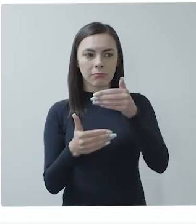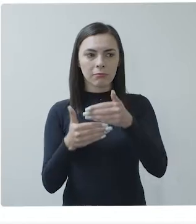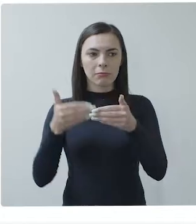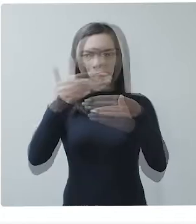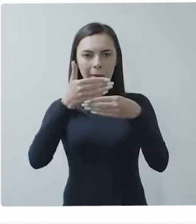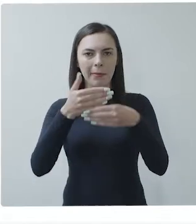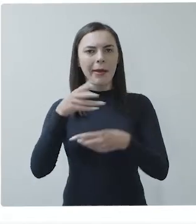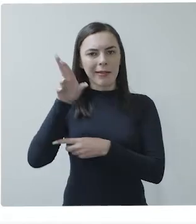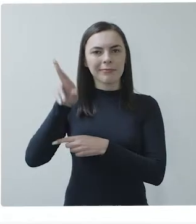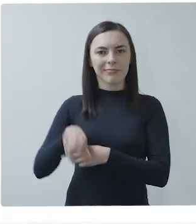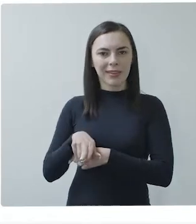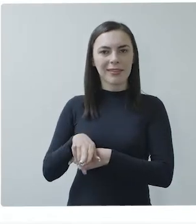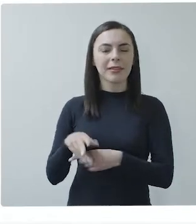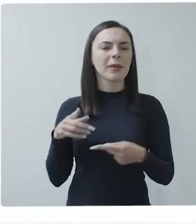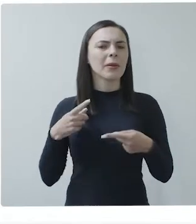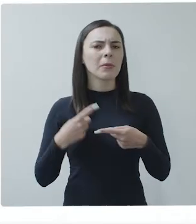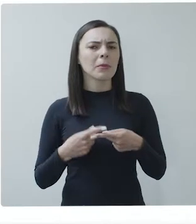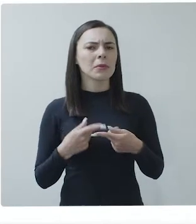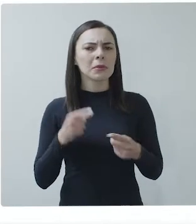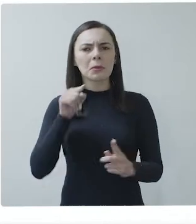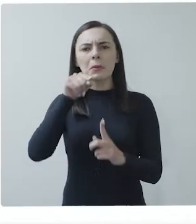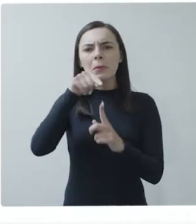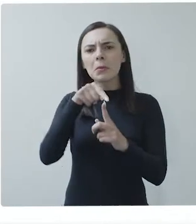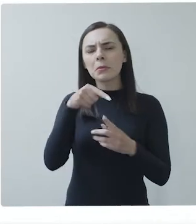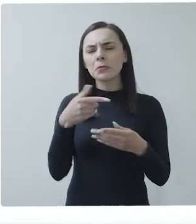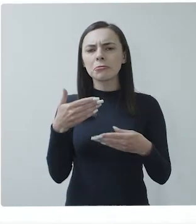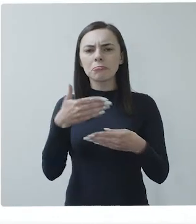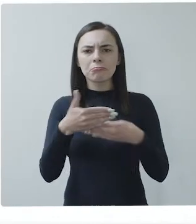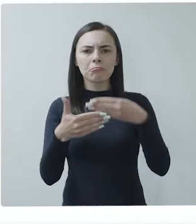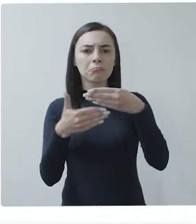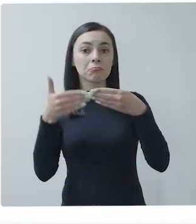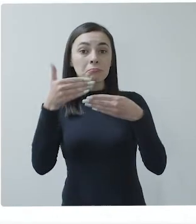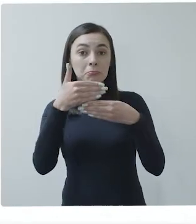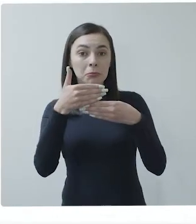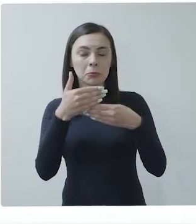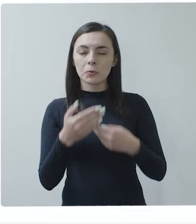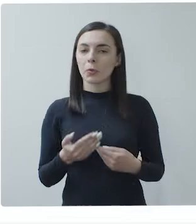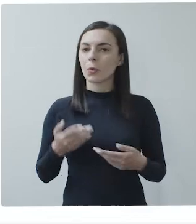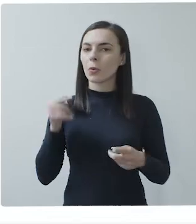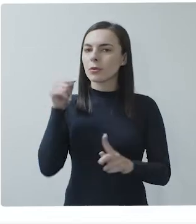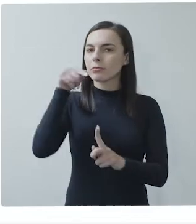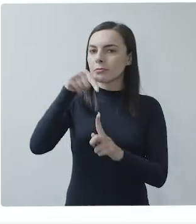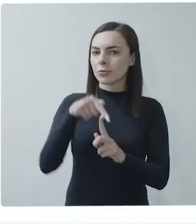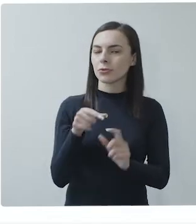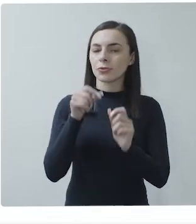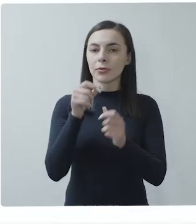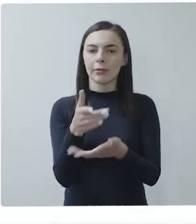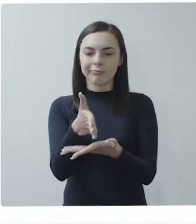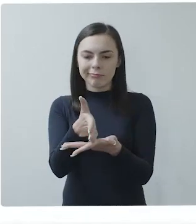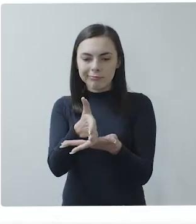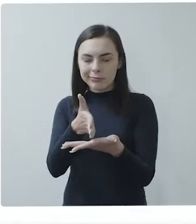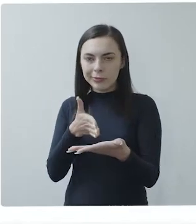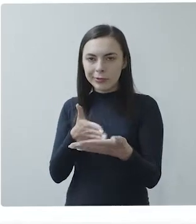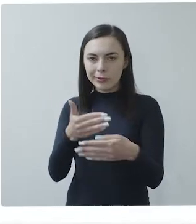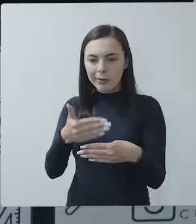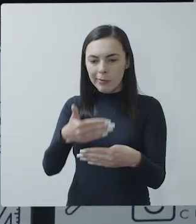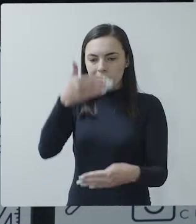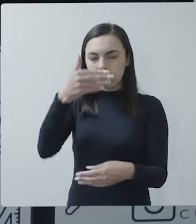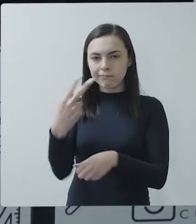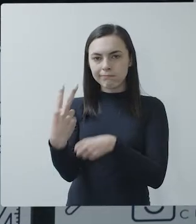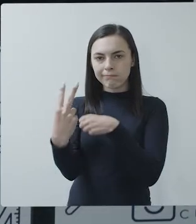tem razão. Porque para que serve o muro? O muro serve para quê? Para dividir, para